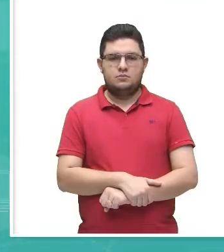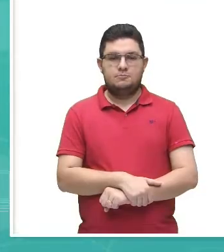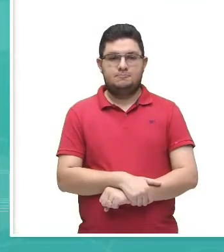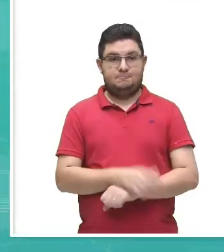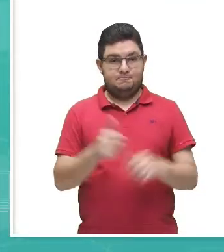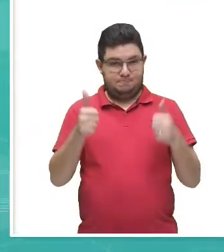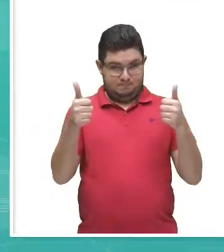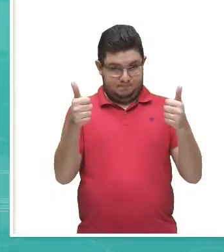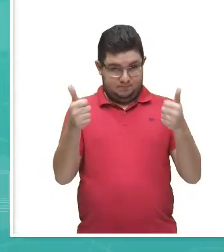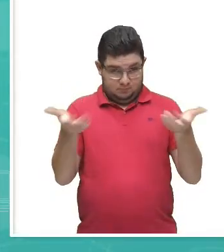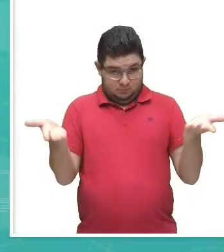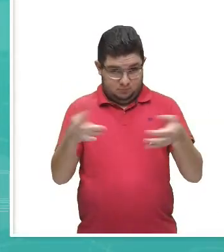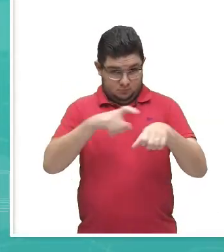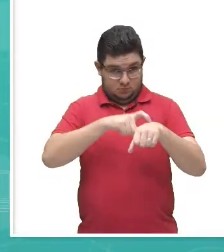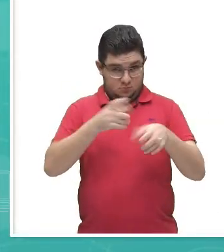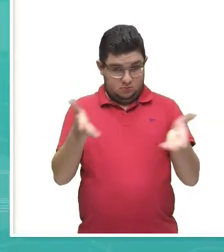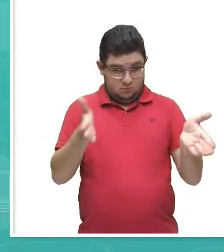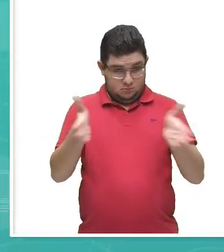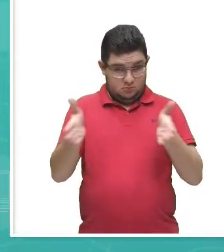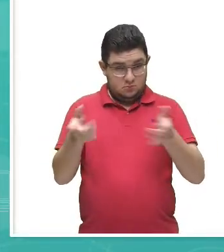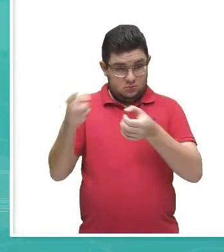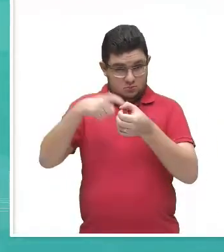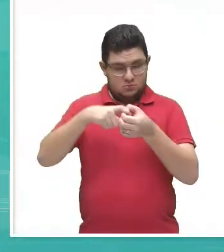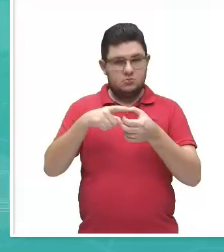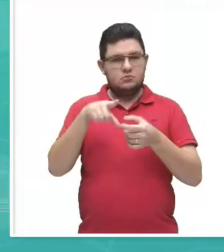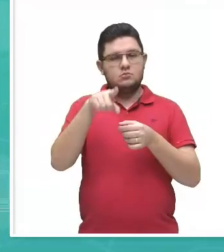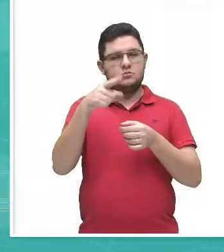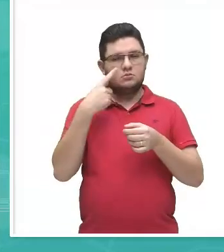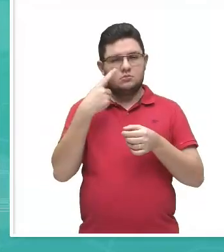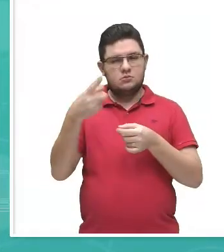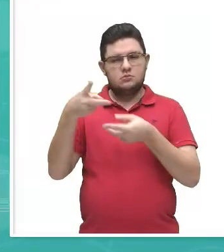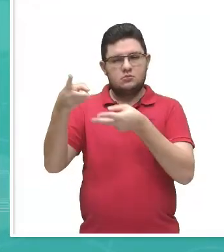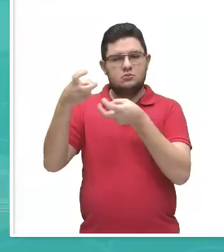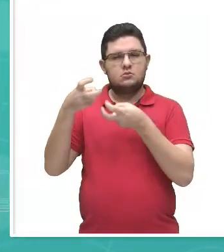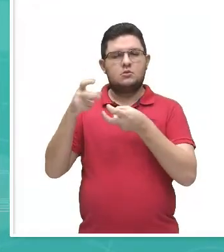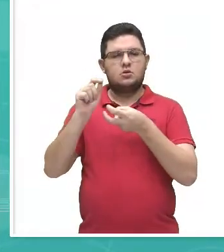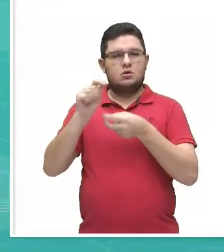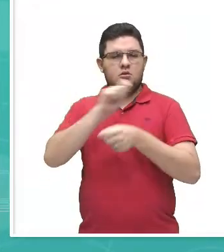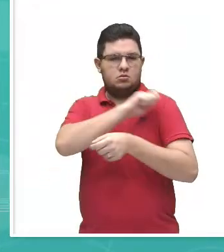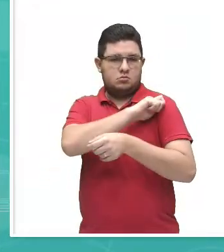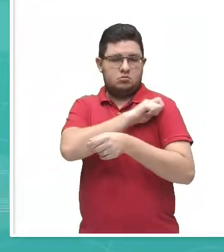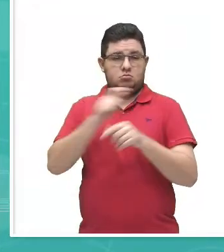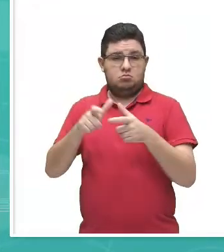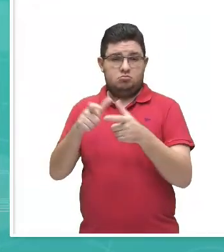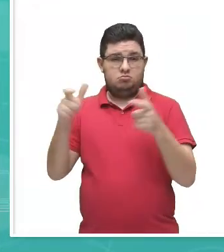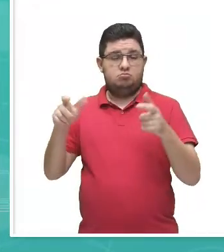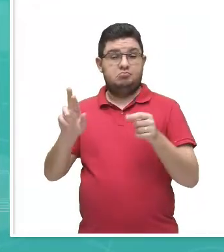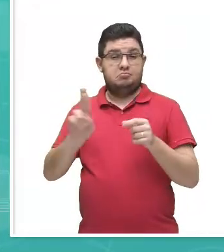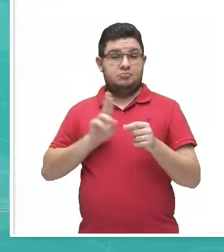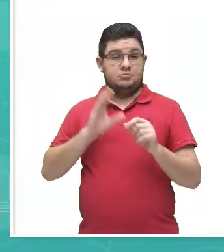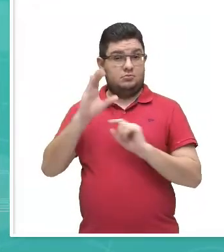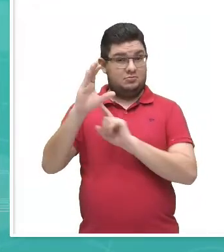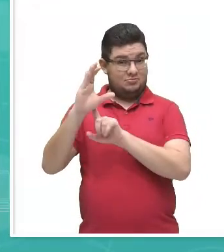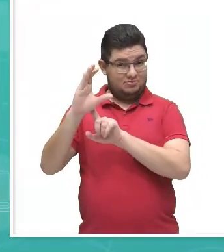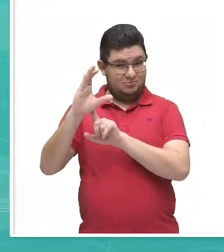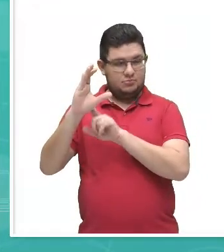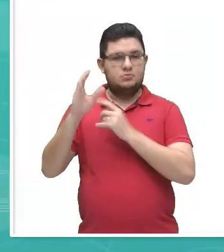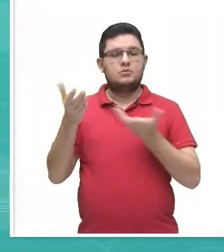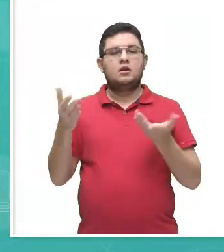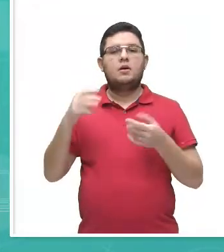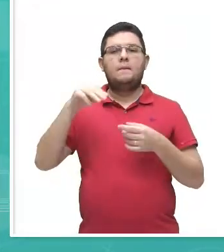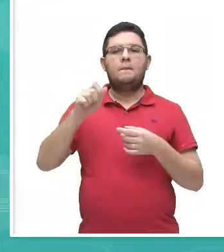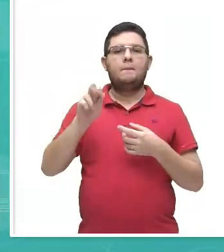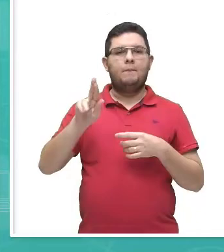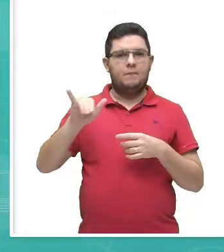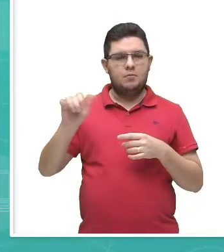Então, gente, estamos de volta e agora, pelo que eu percebi, há um consenso aí na letra C. Né? A Maria Beatriz fala que é a letra C,